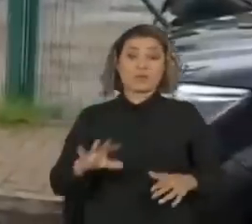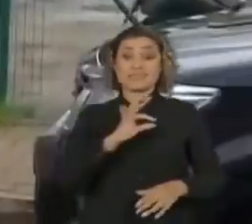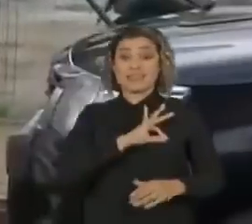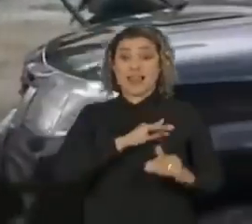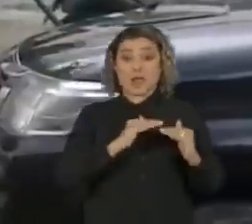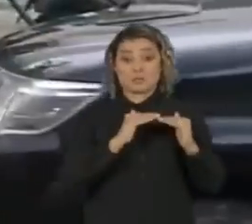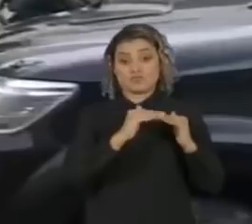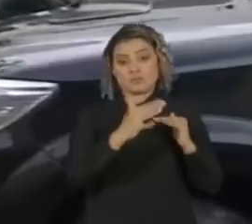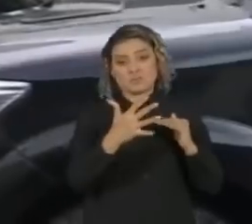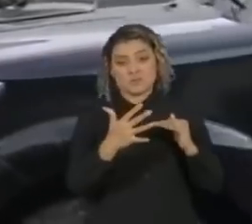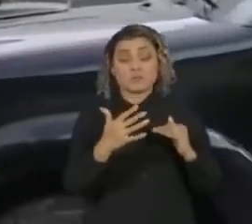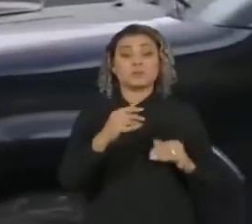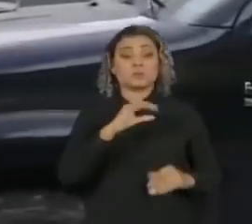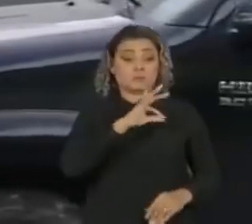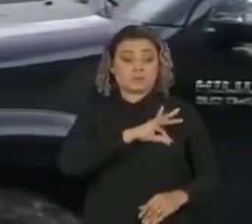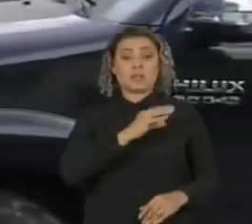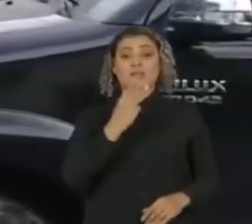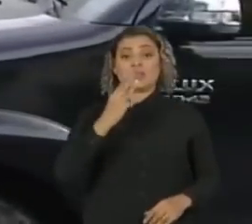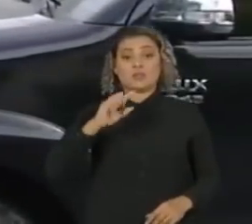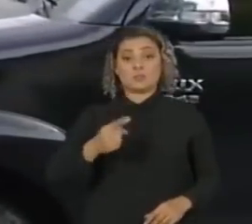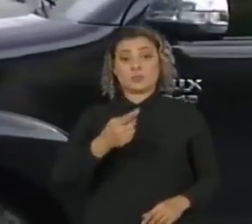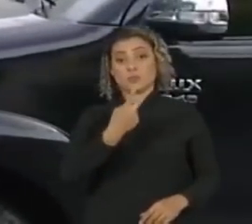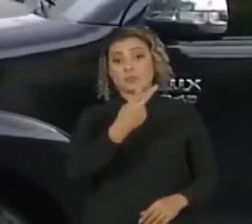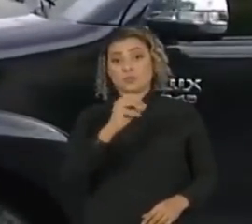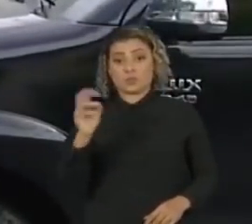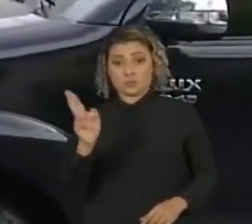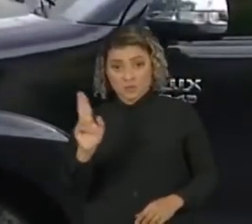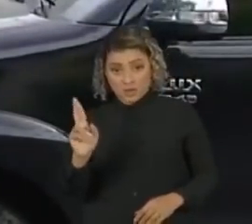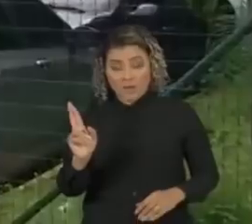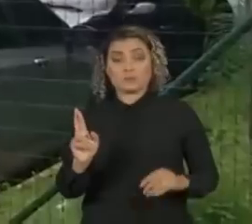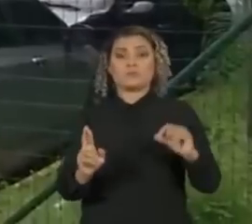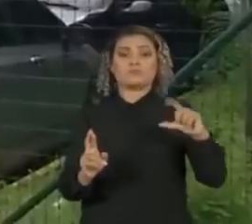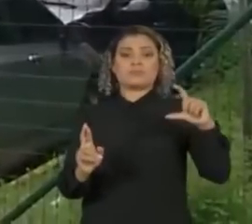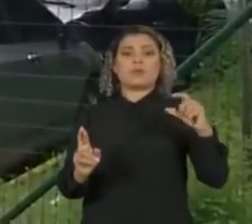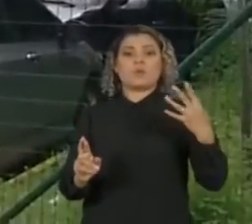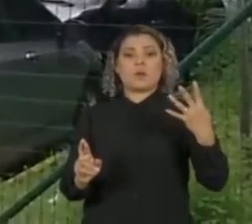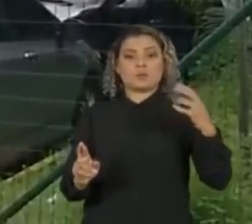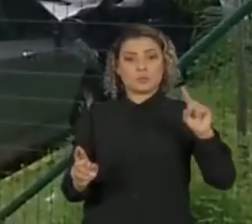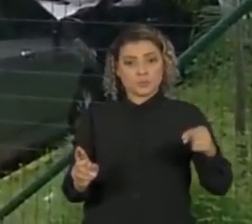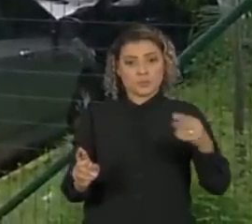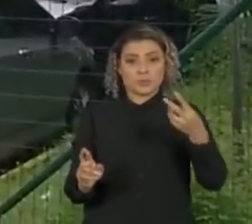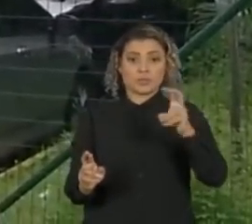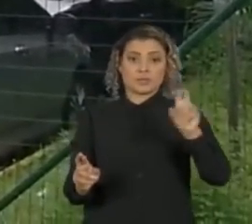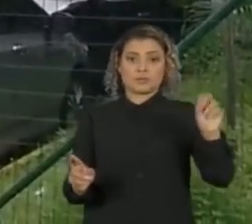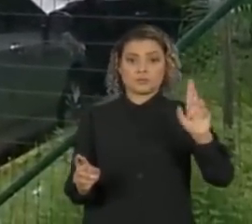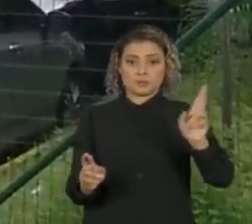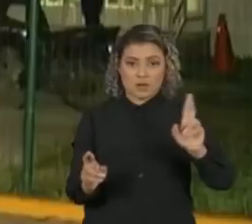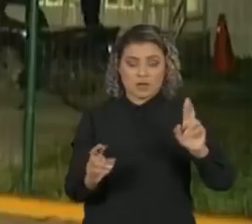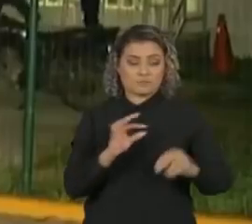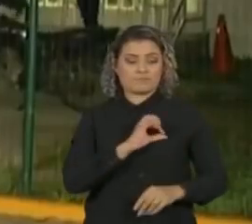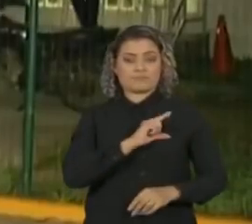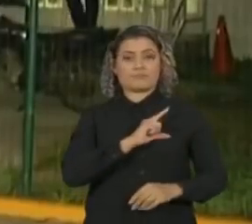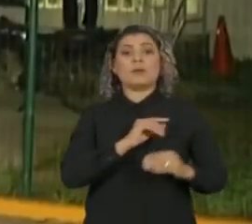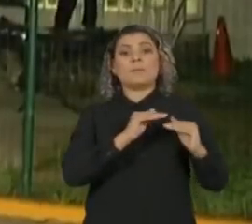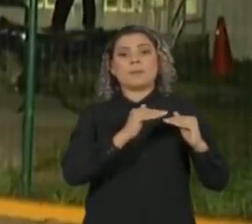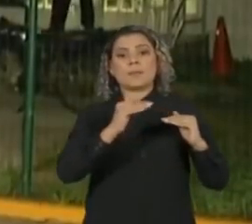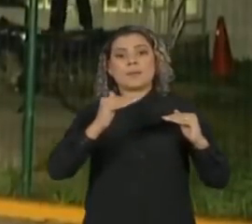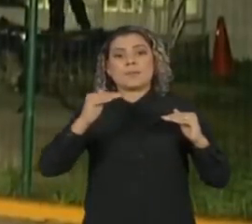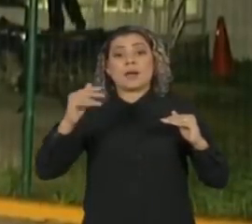de um soldado passaria de R$ 3.200 para R$ 4.500, com aumento progressivo